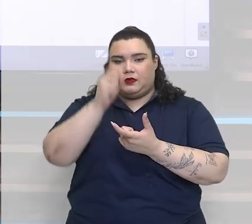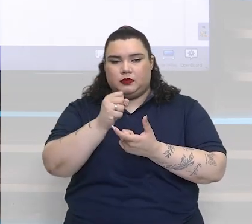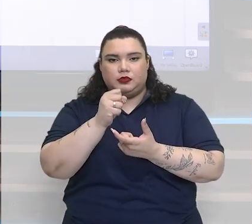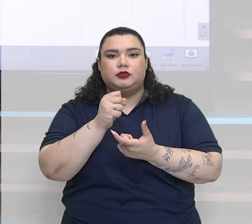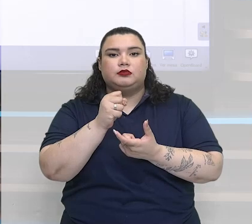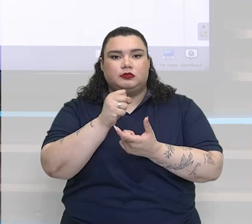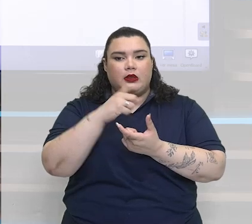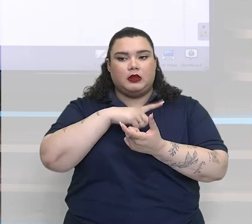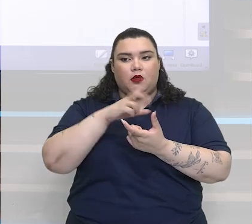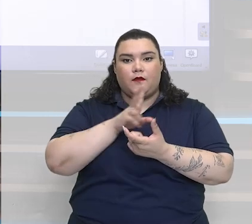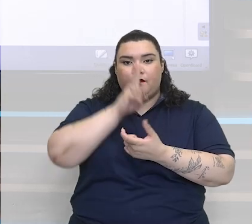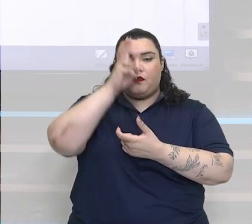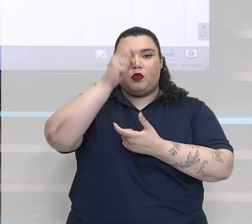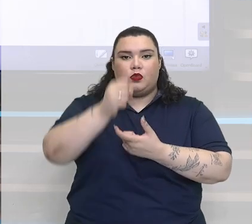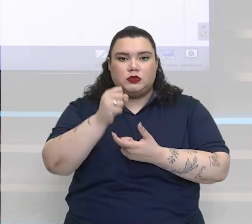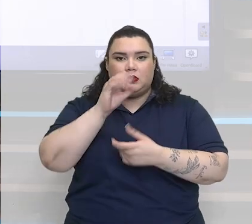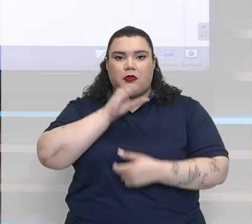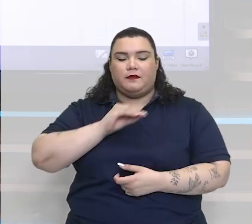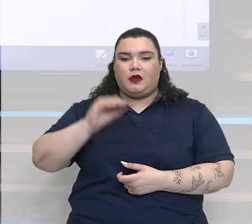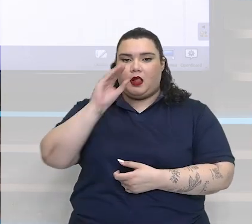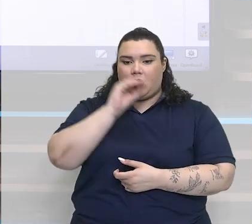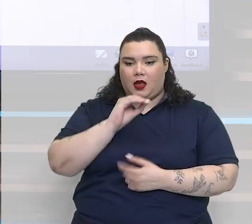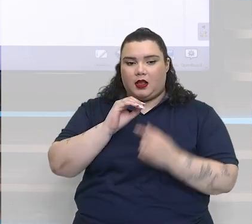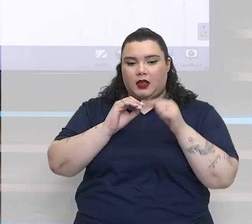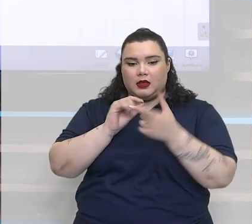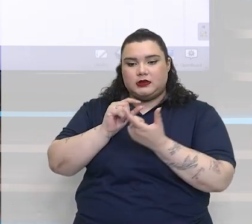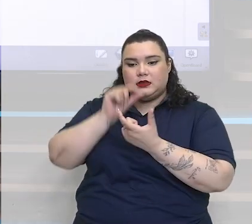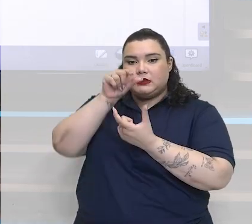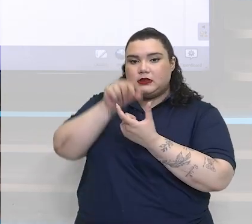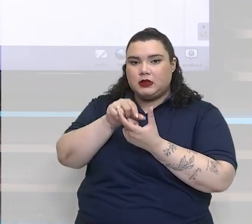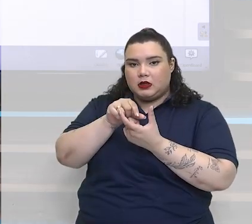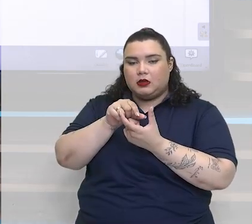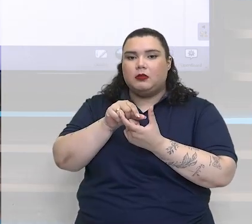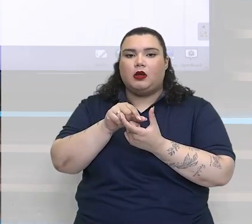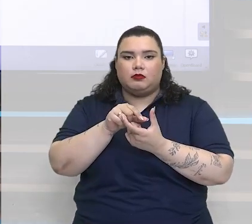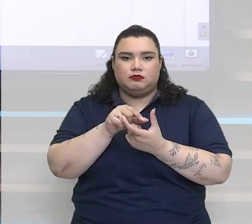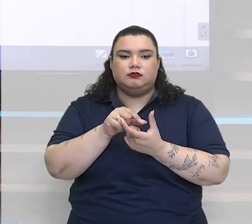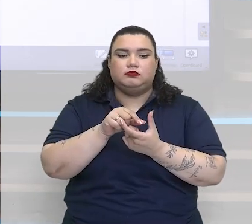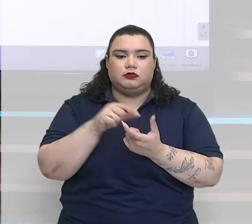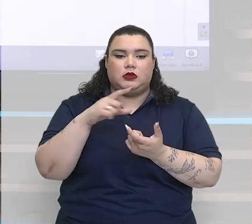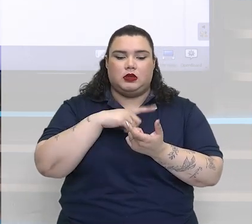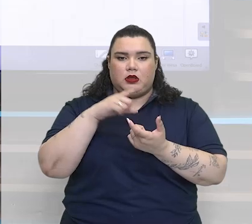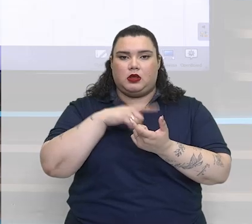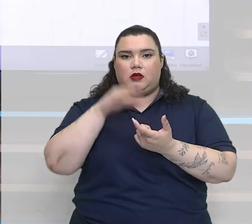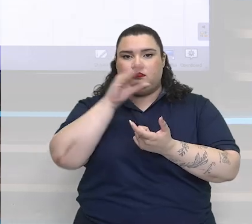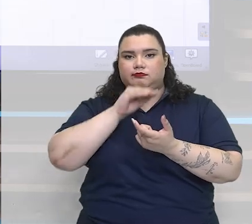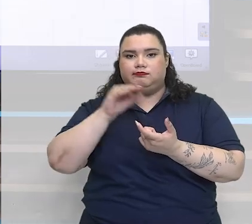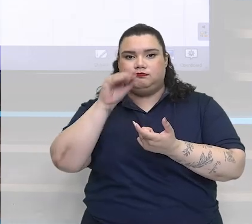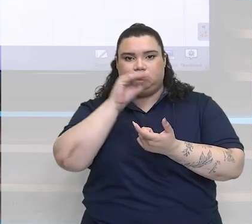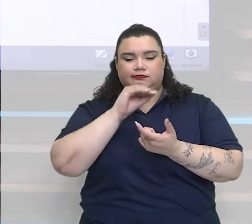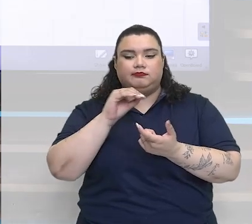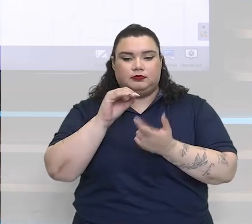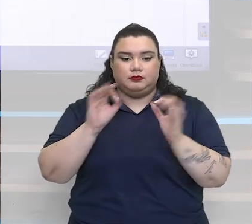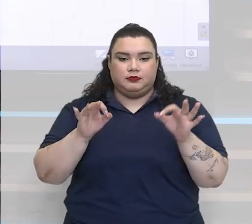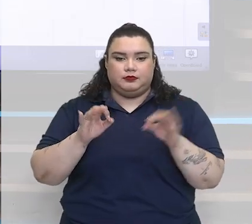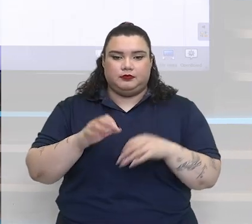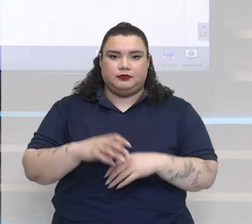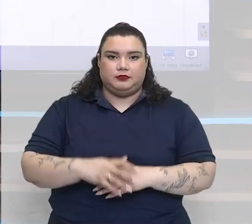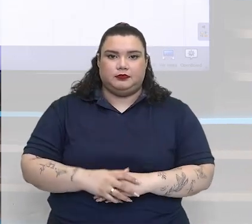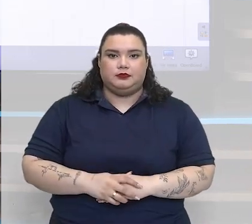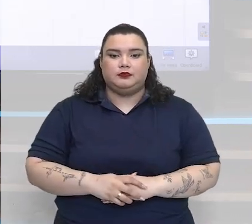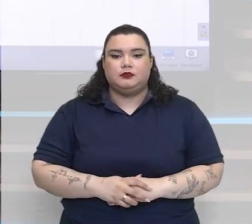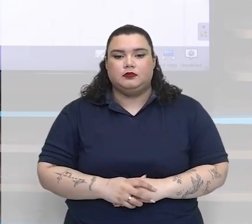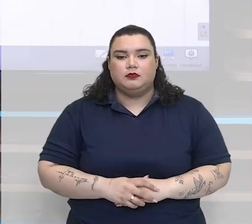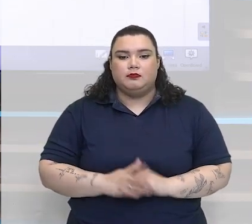maior concentração de força, que eu vou focar, que eu vou pronunciar de forma intensa. Muito